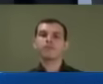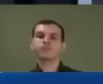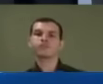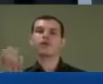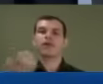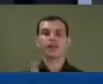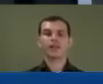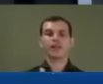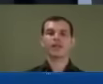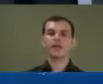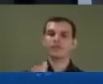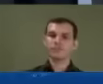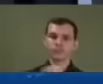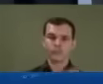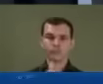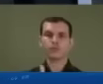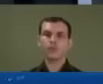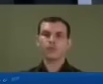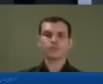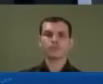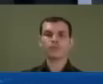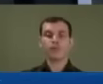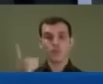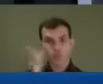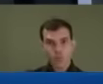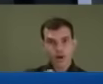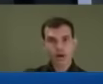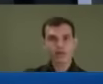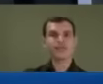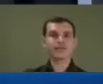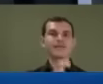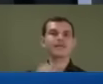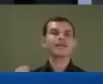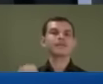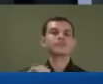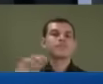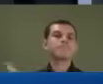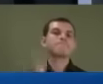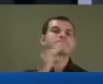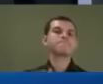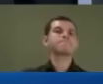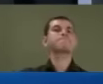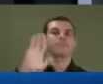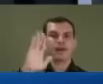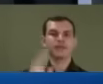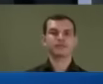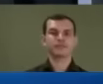de 500 milhões por ano. Ou seja, é mais de 500 milhões por ano,